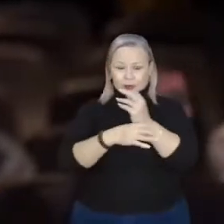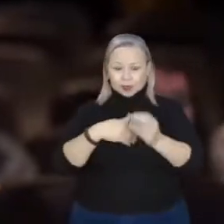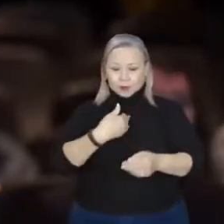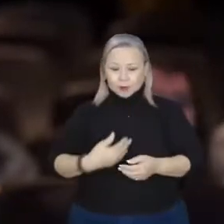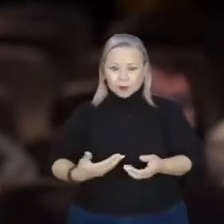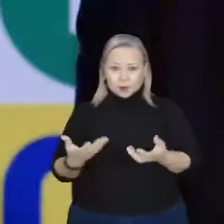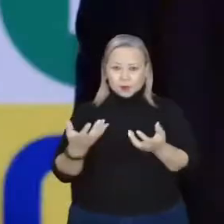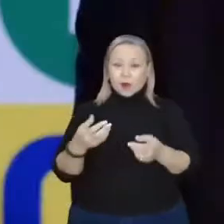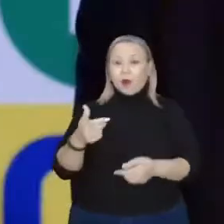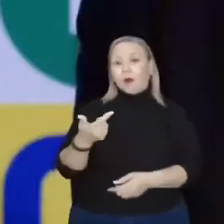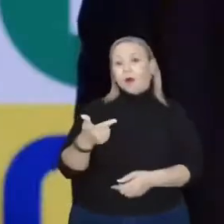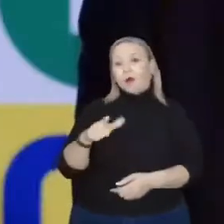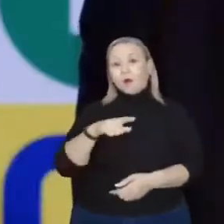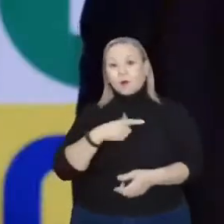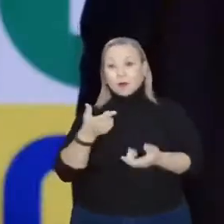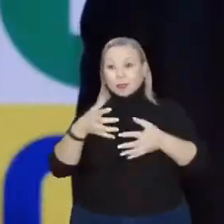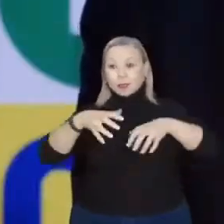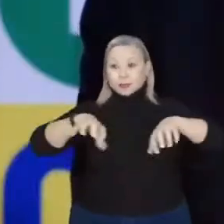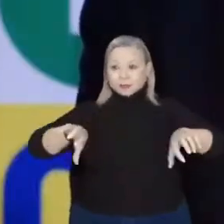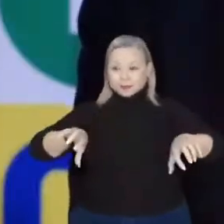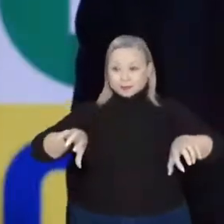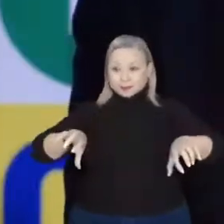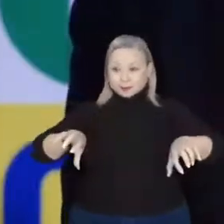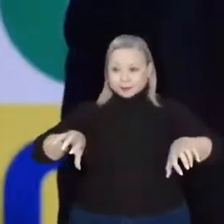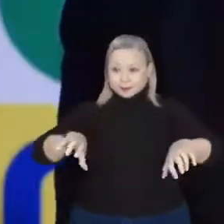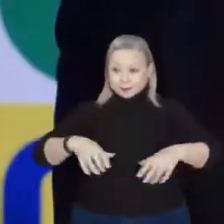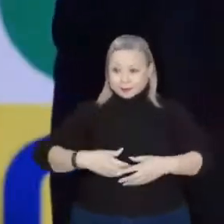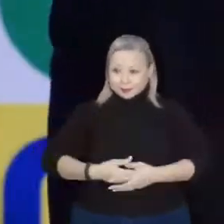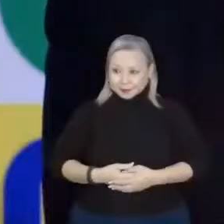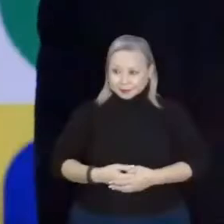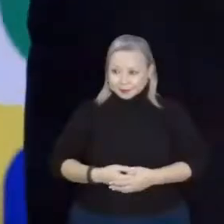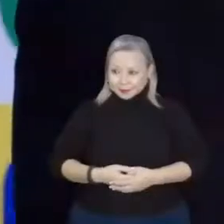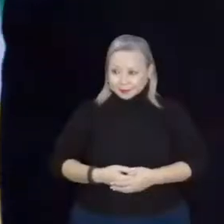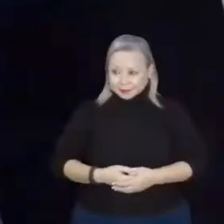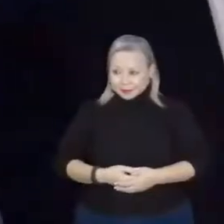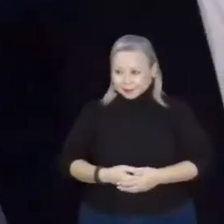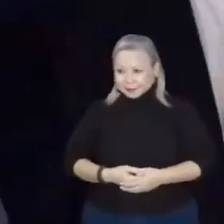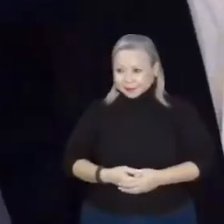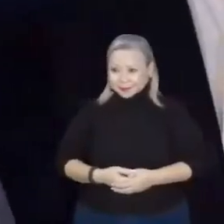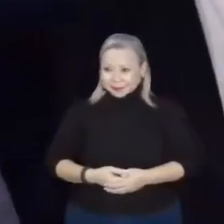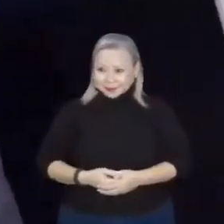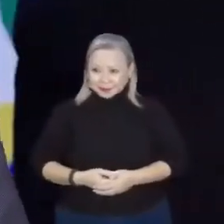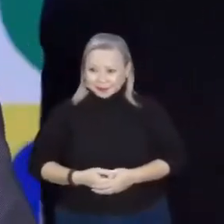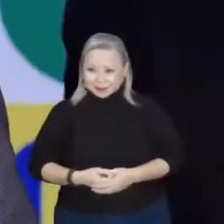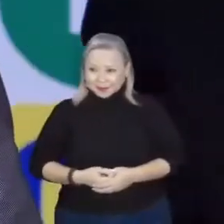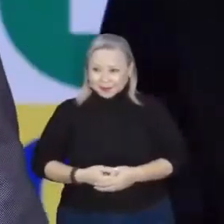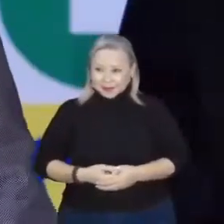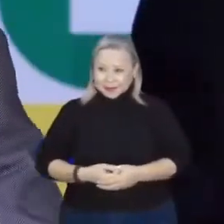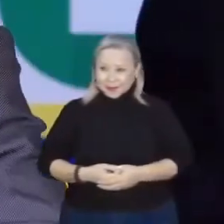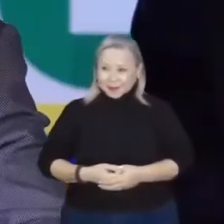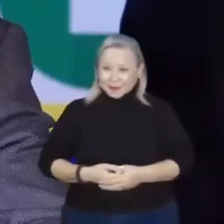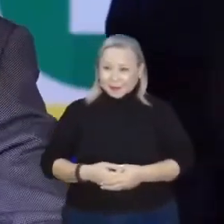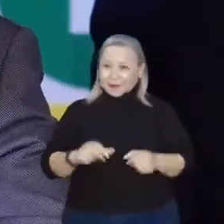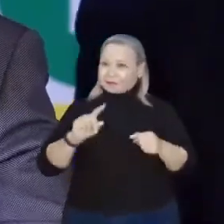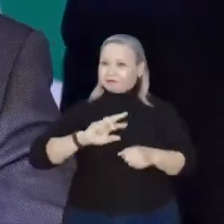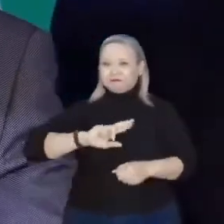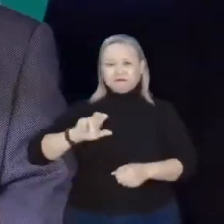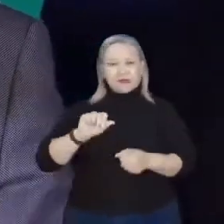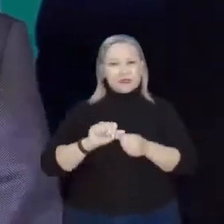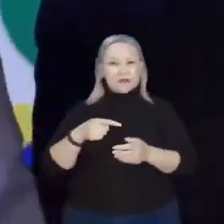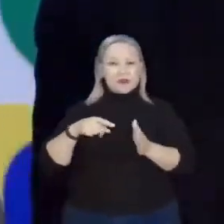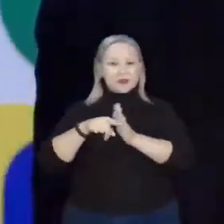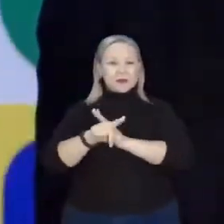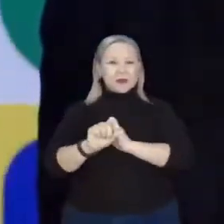duas pastas. Você não fez uma pergunta, você fez uma historiografia do que vai acontecer nesse